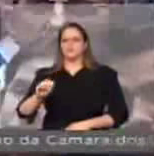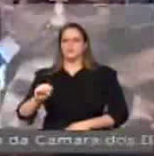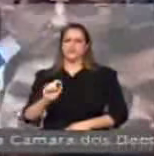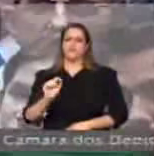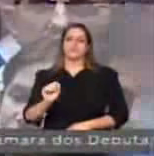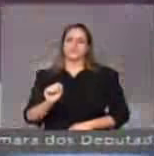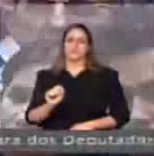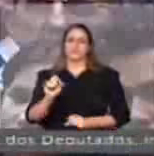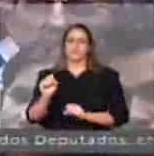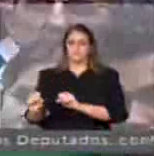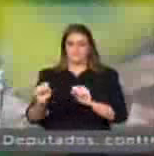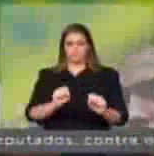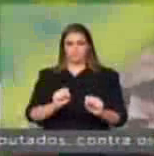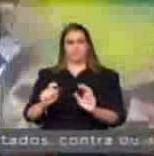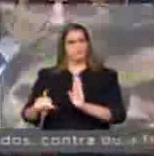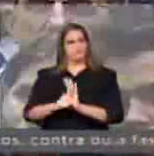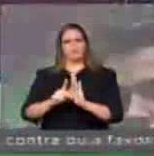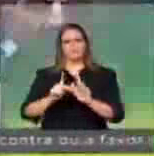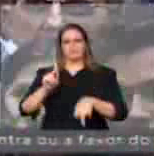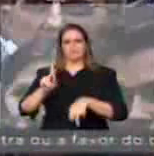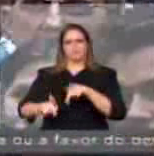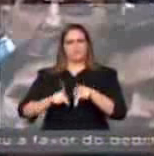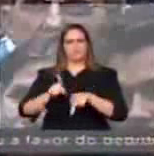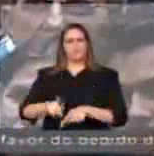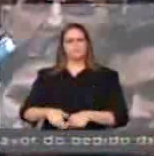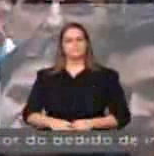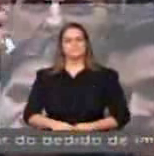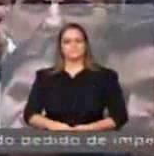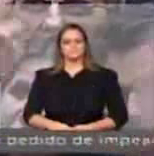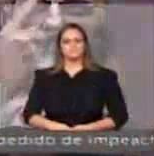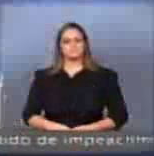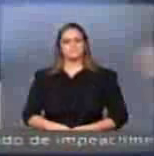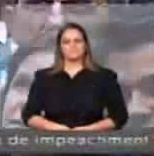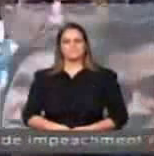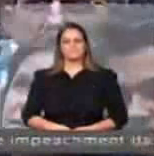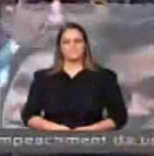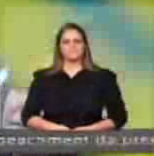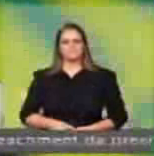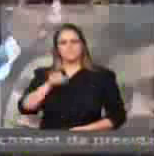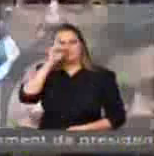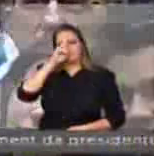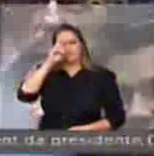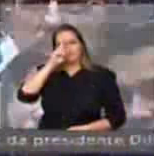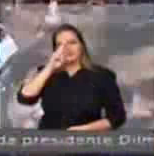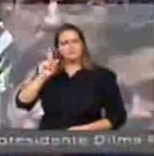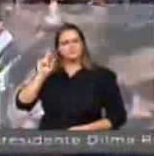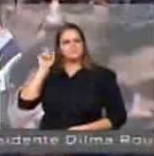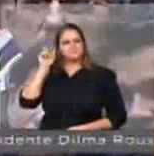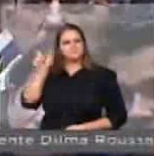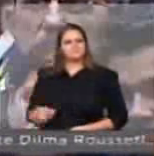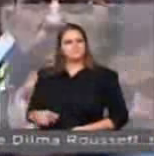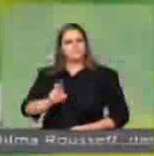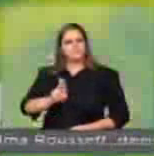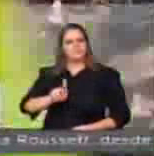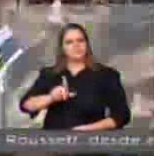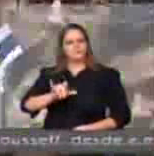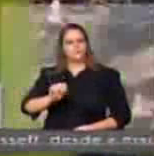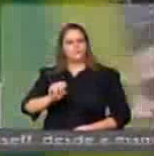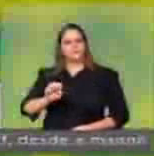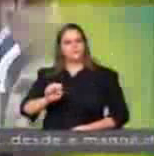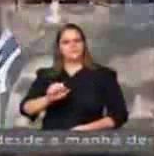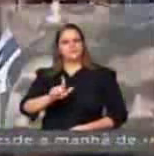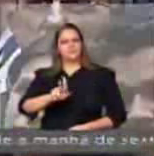povo. E a referência era o velho Ulisses Guimarães, um